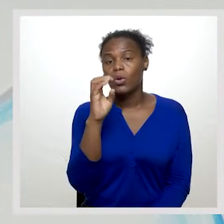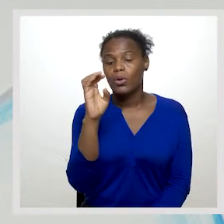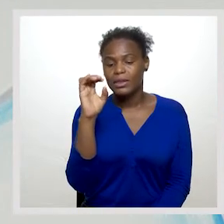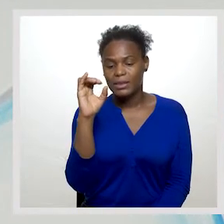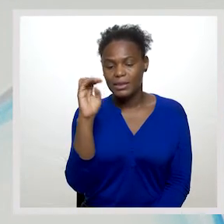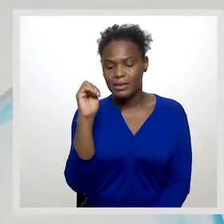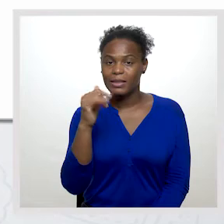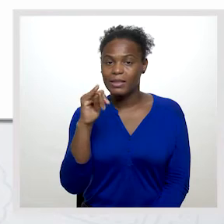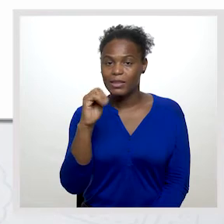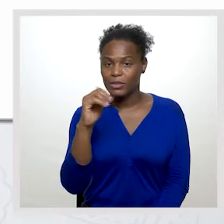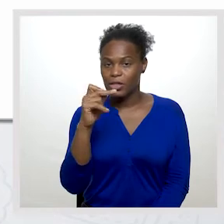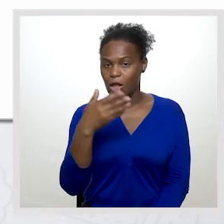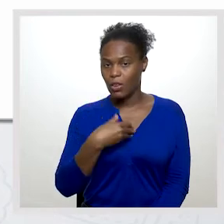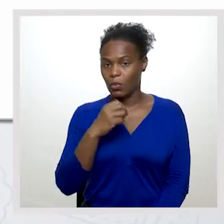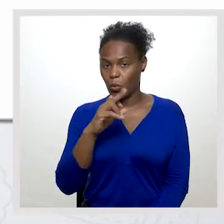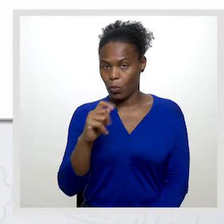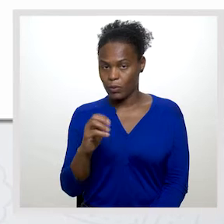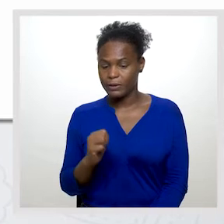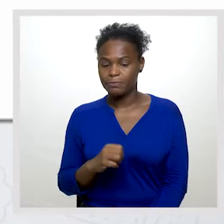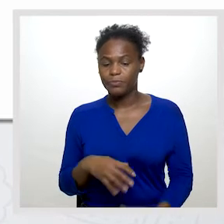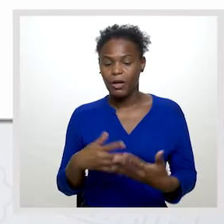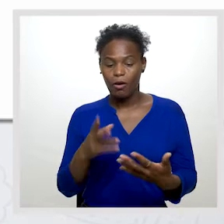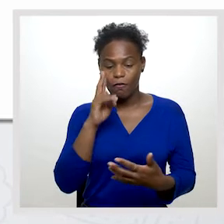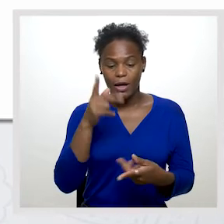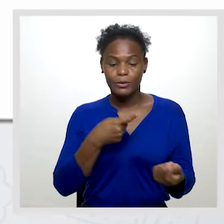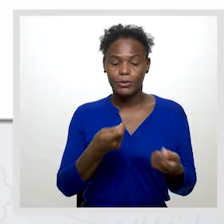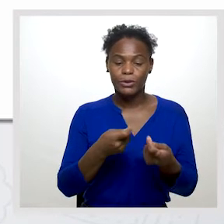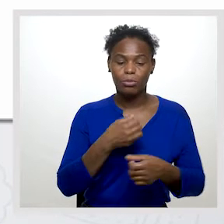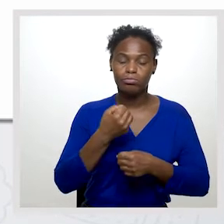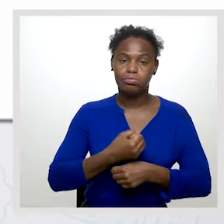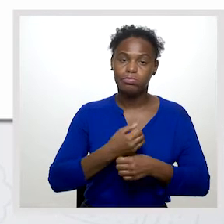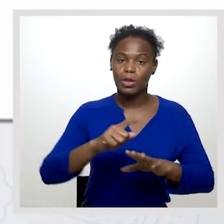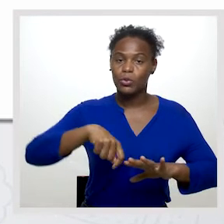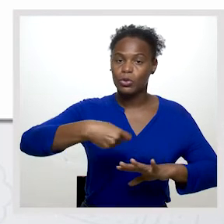fotossintetizadores. Vamos ver agora a gestão sustentável dos